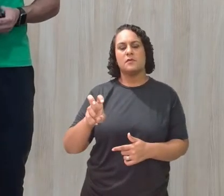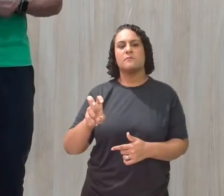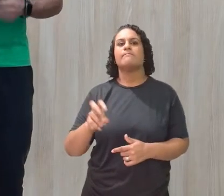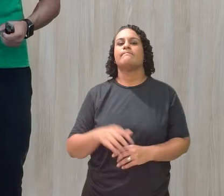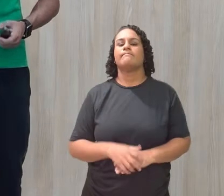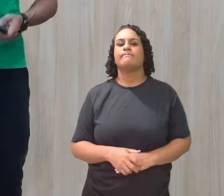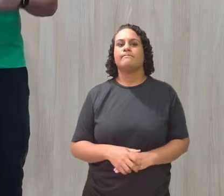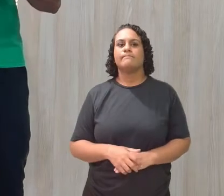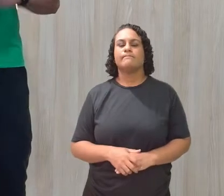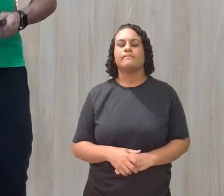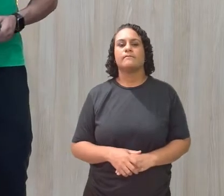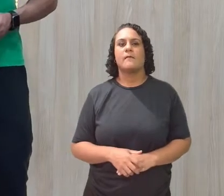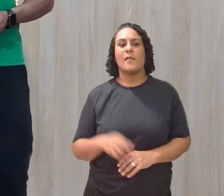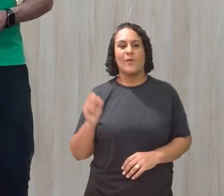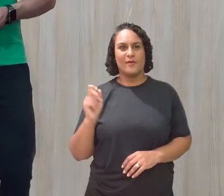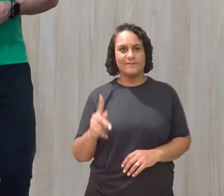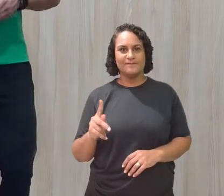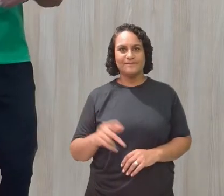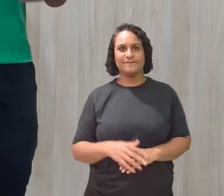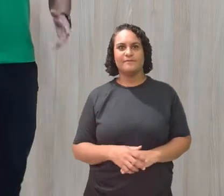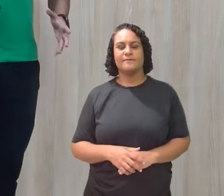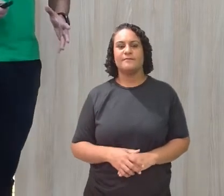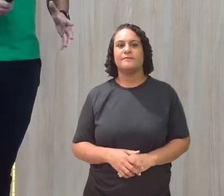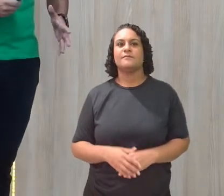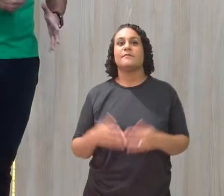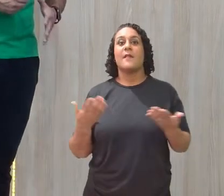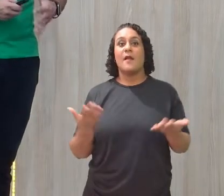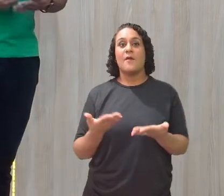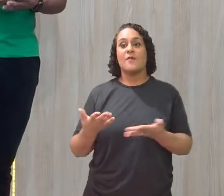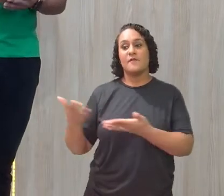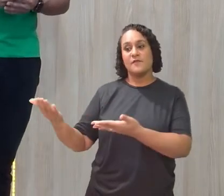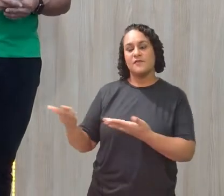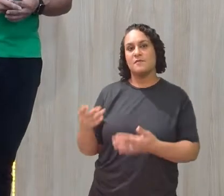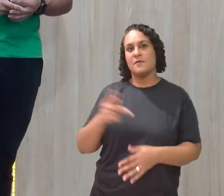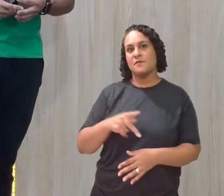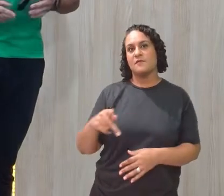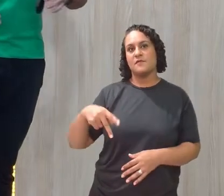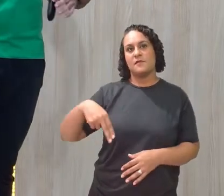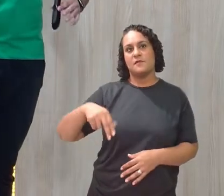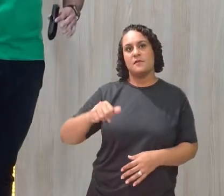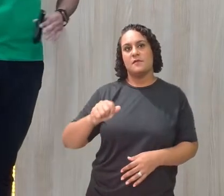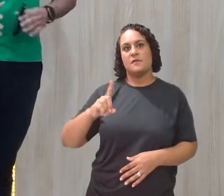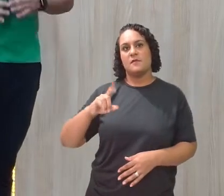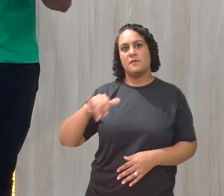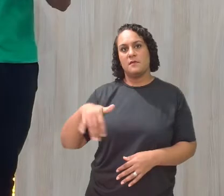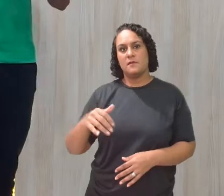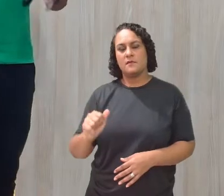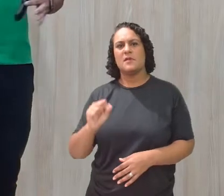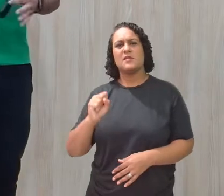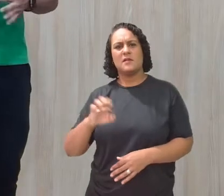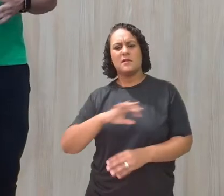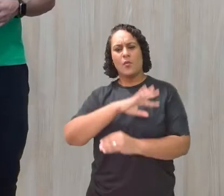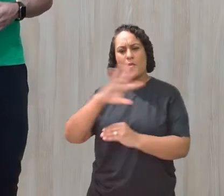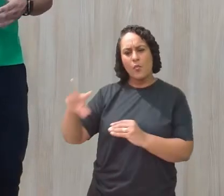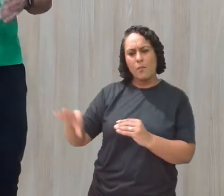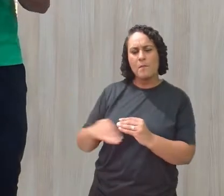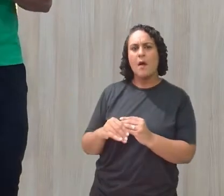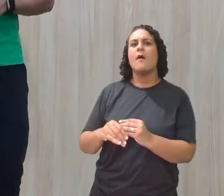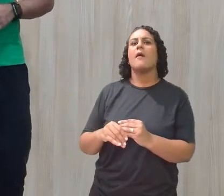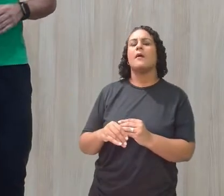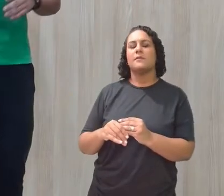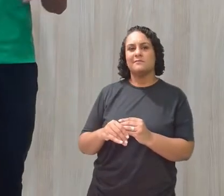dividir. Beleza? Show de bola? Vou passar a palavrinha aqui para a professora Nádia, para saber se ela tem algum comentário para fazer aí